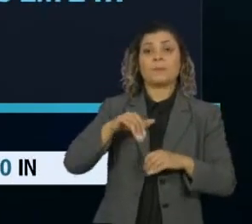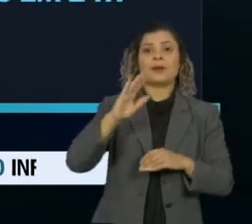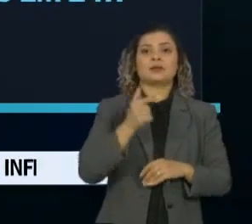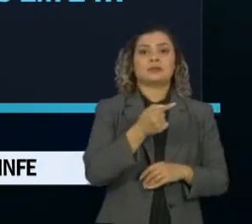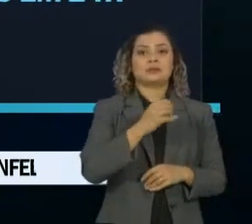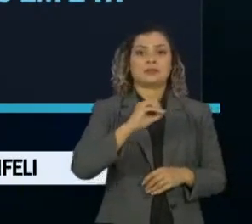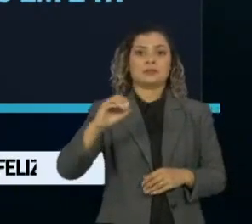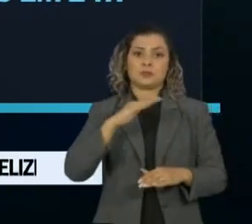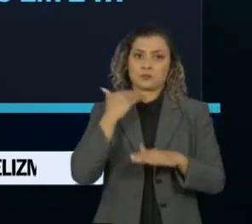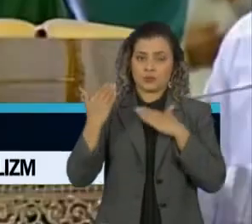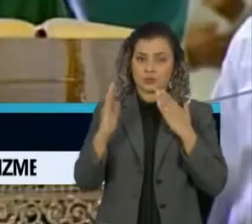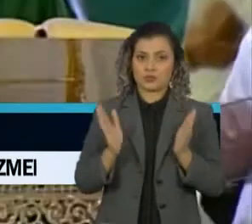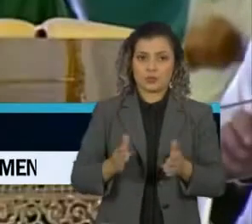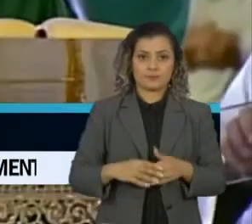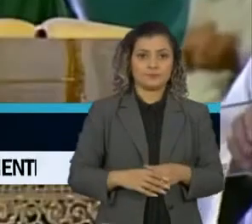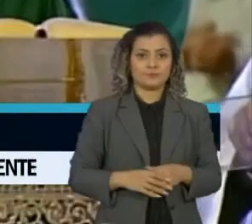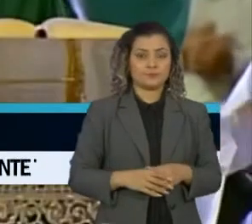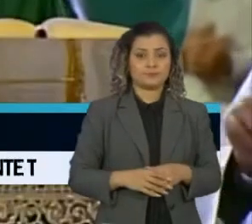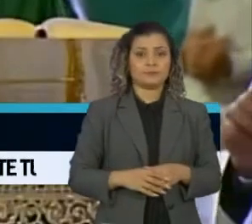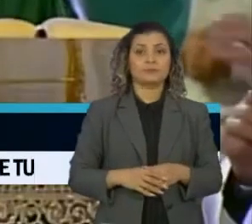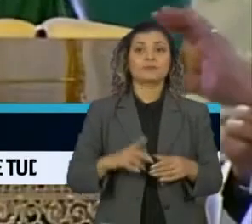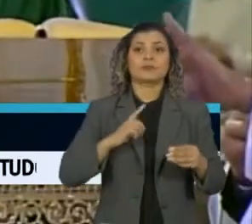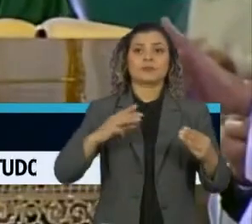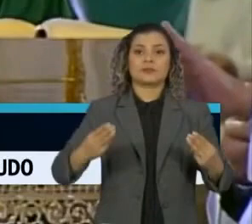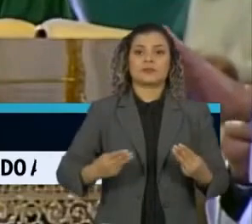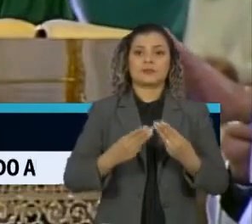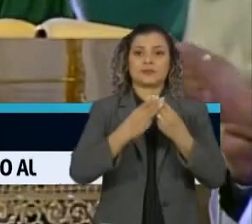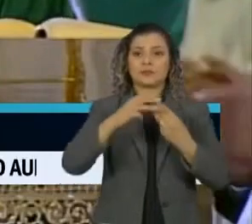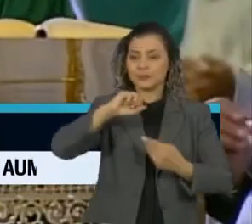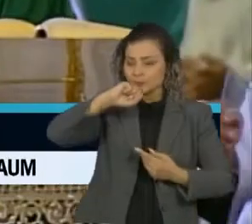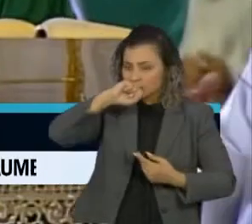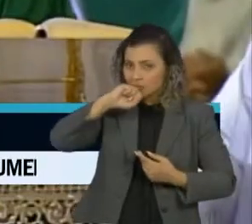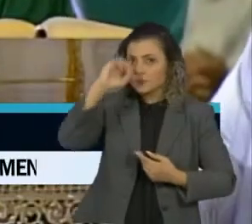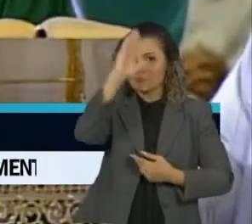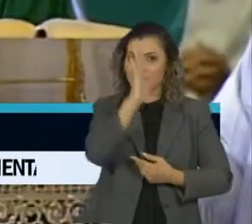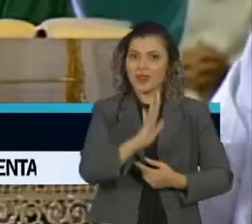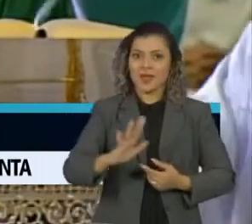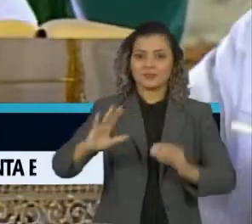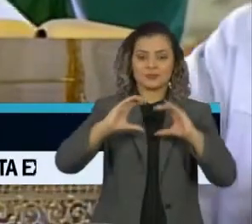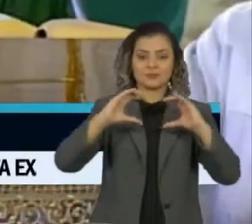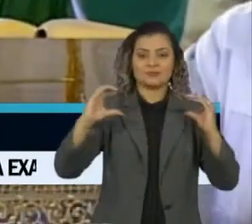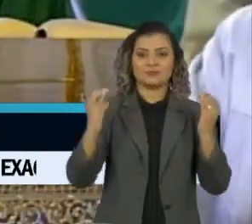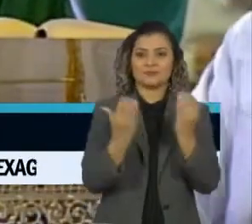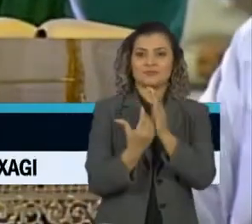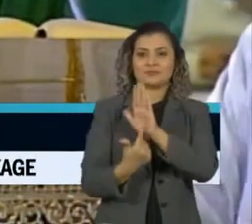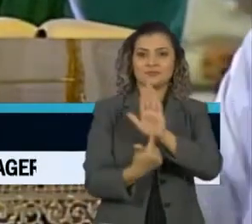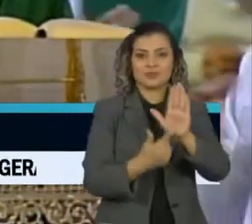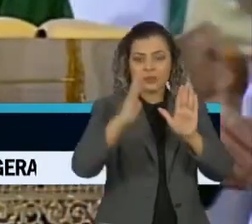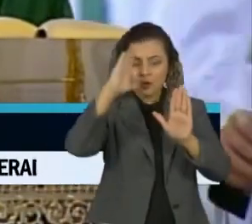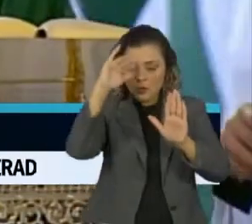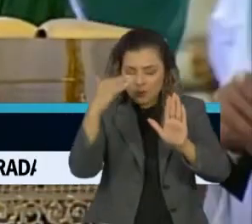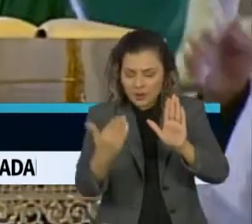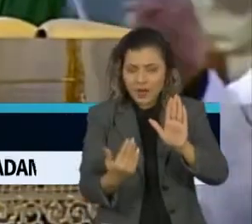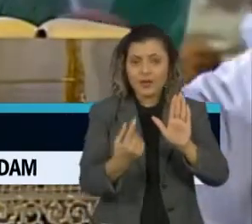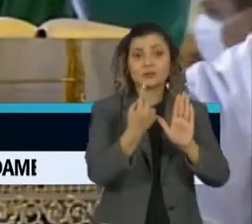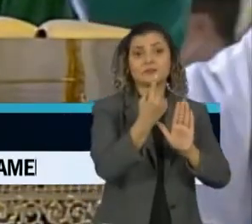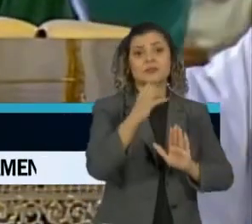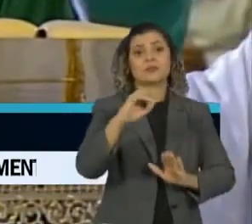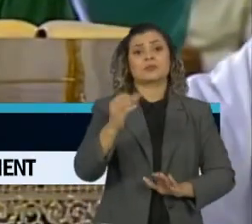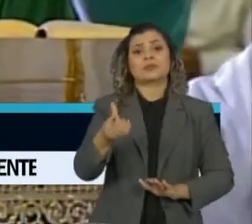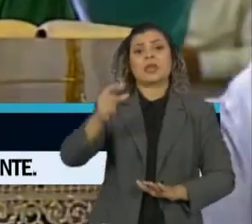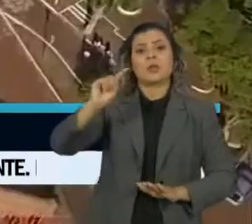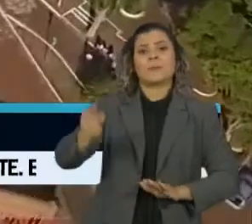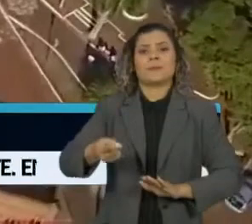de 700 mortes. A Conferência Nacional dos Bispos do Brasil realizou uma homenagem aos mais de 106